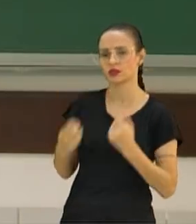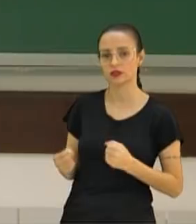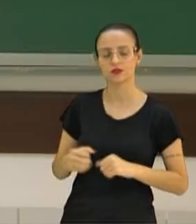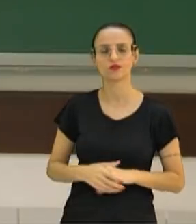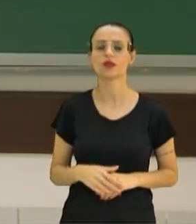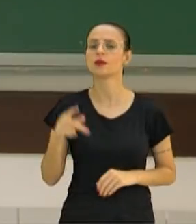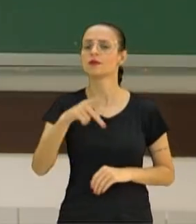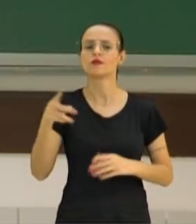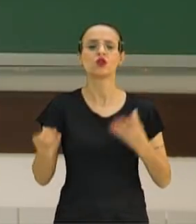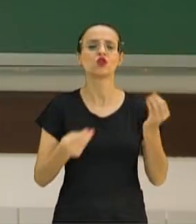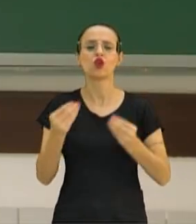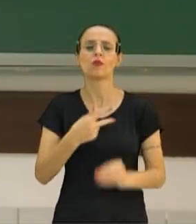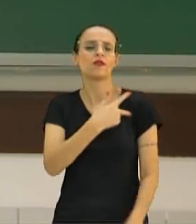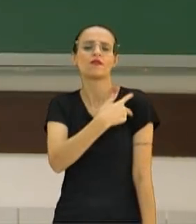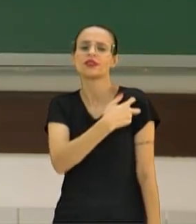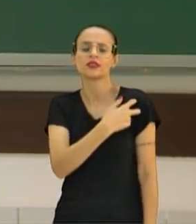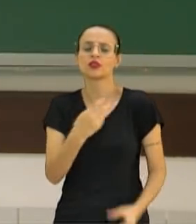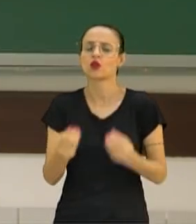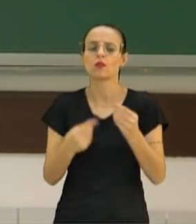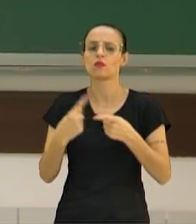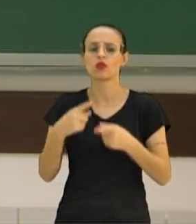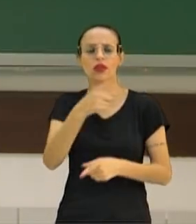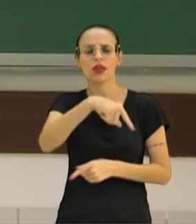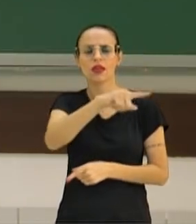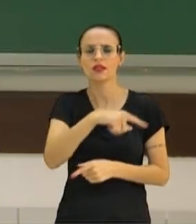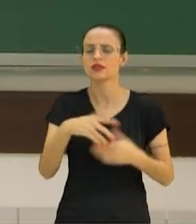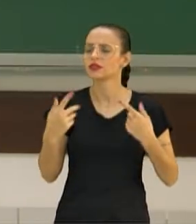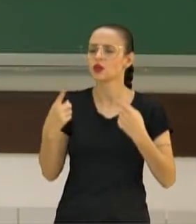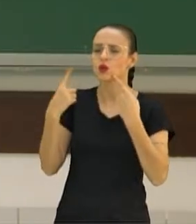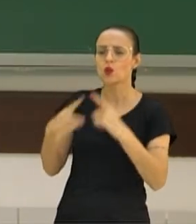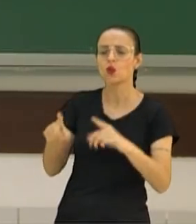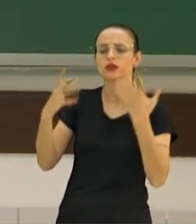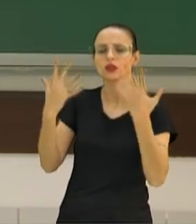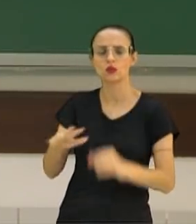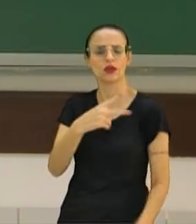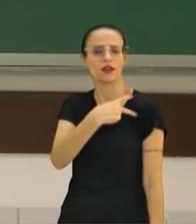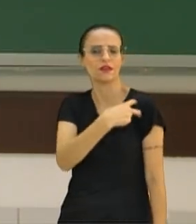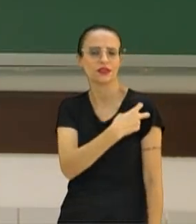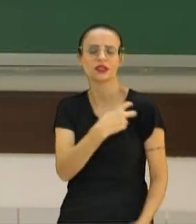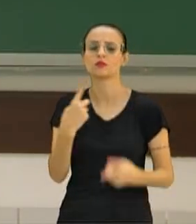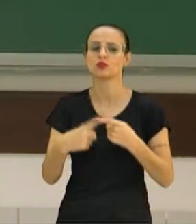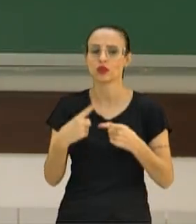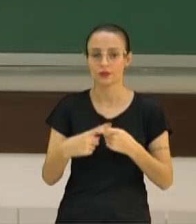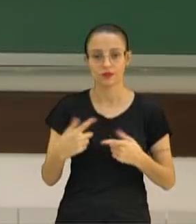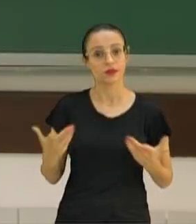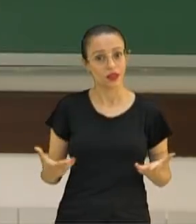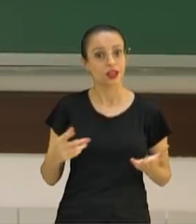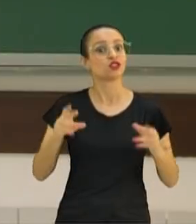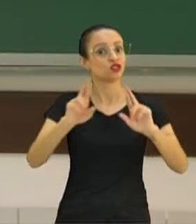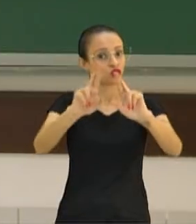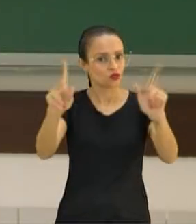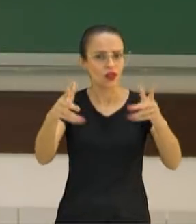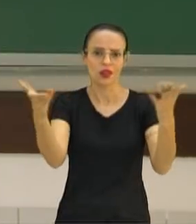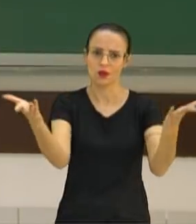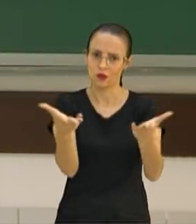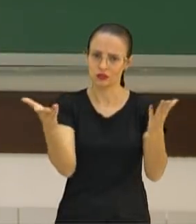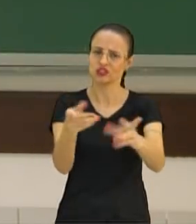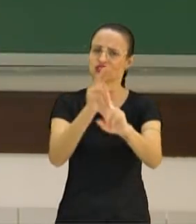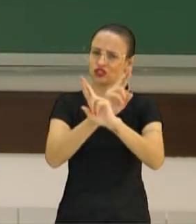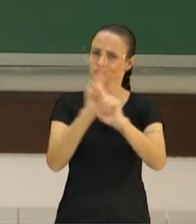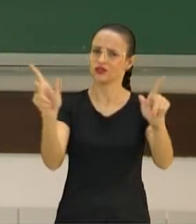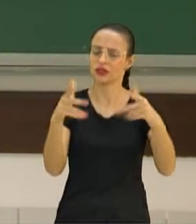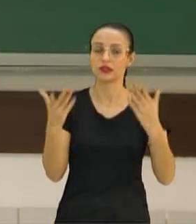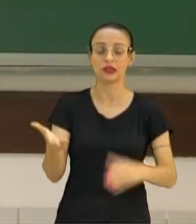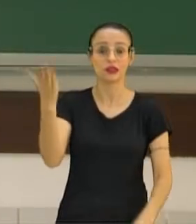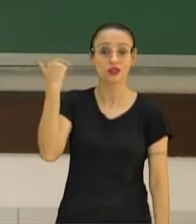Prof, como que era a vacinação, gente? Por que essas pessoas elas eram contra a vacinação naquela época? Era muito diferente do que é nos dias de hoje,